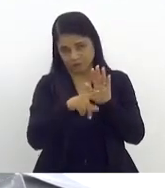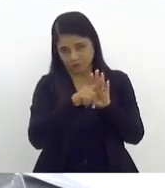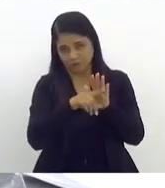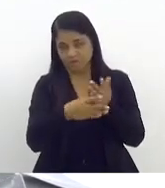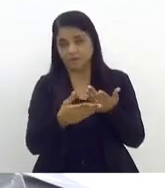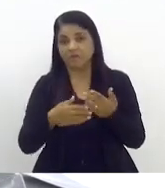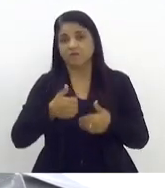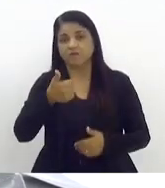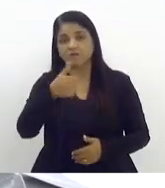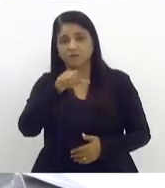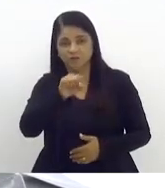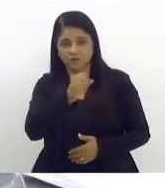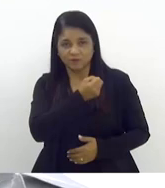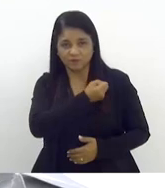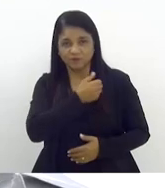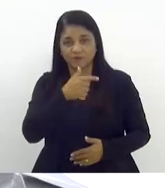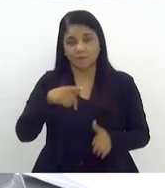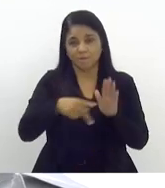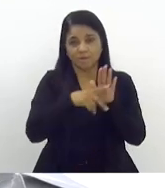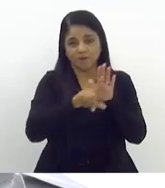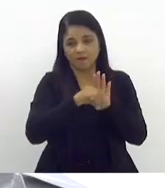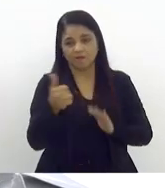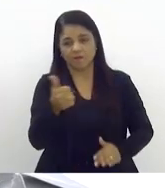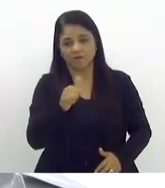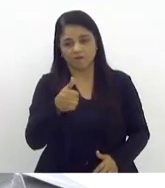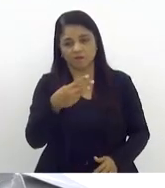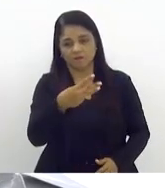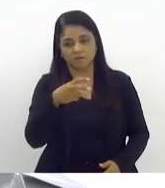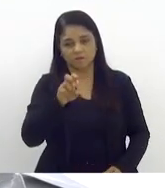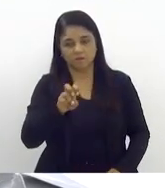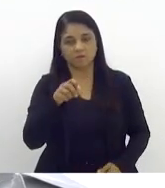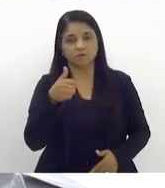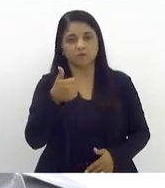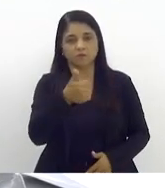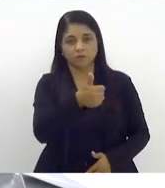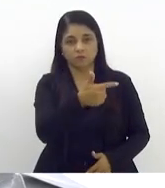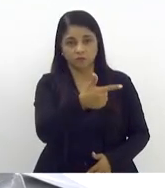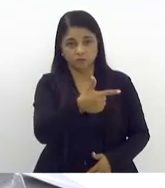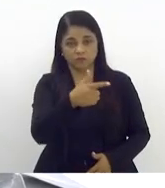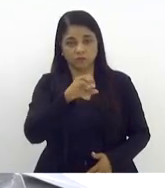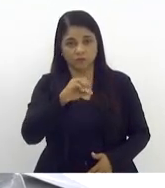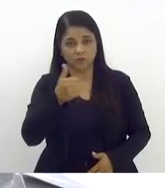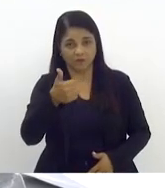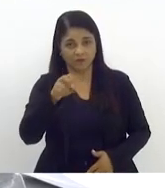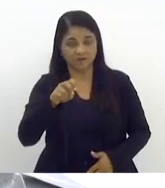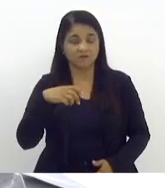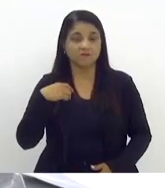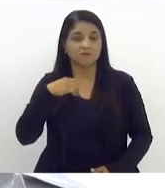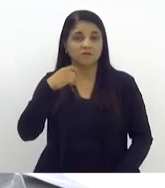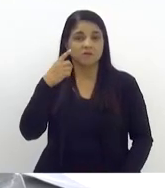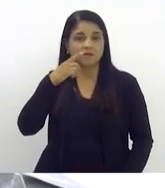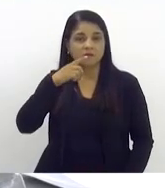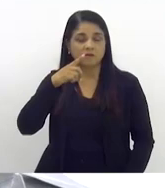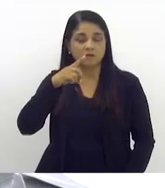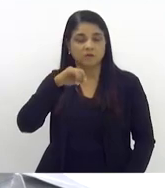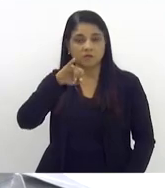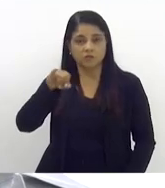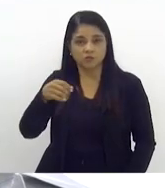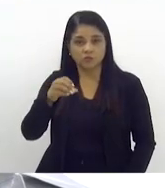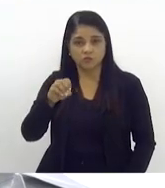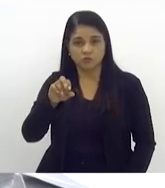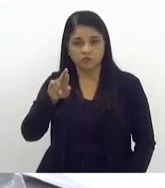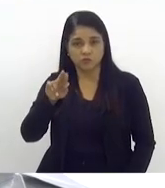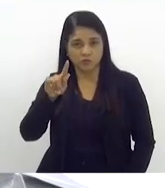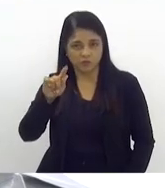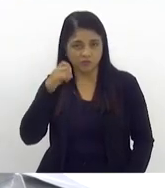pauta, PL 1135 de 2015, de autoria do deputado Jorge Felipe Neto, que institui o estímulo e benefícios ao reuso